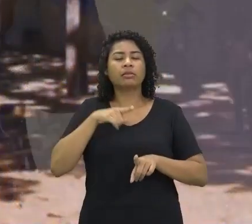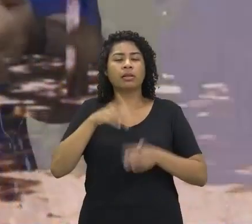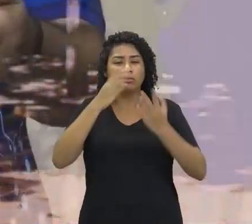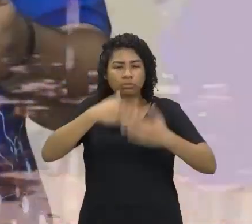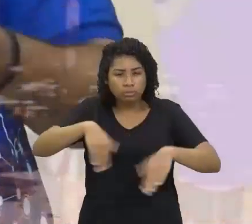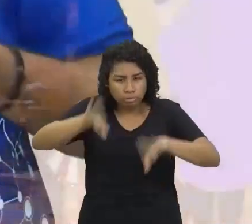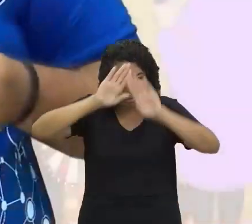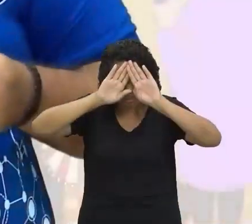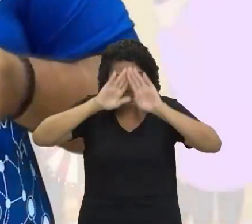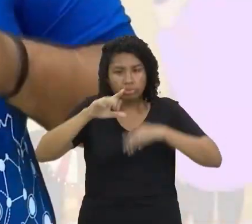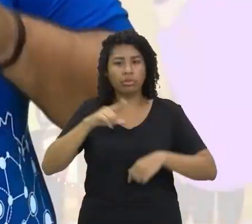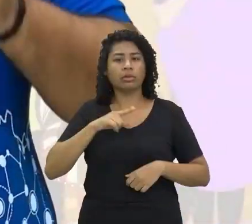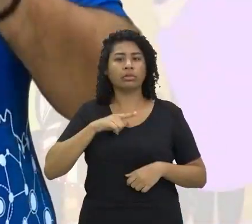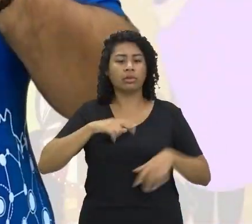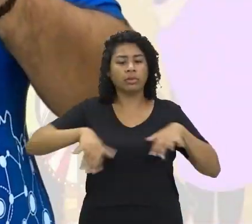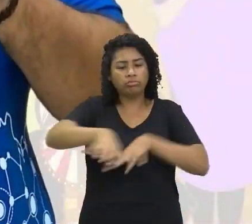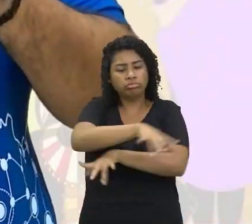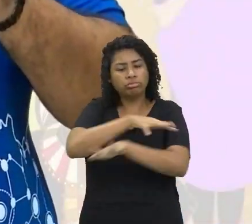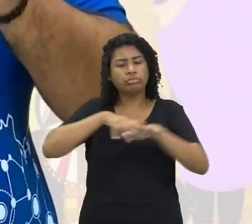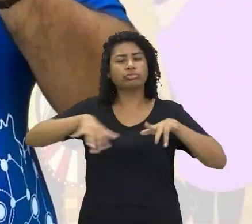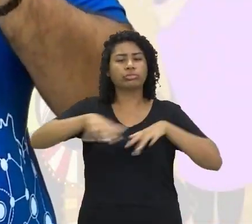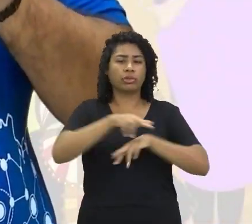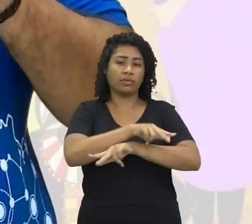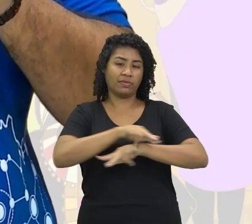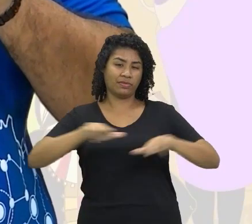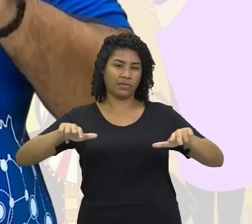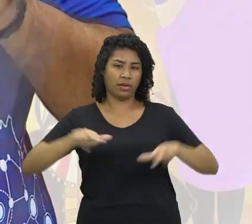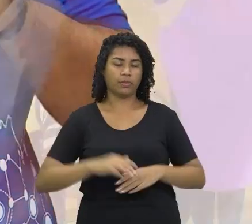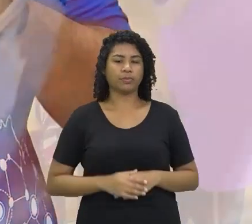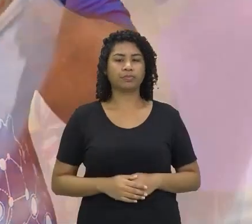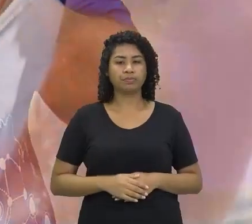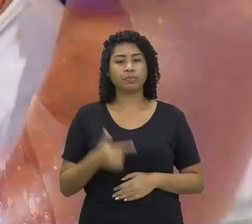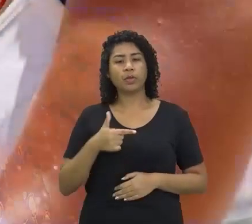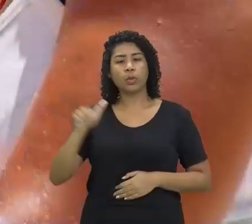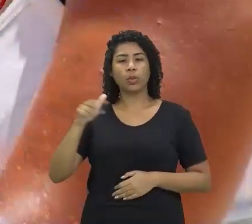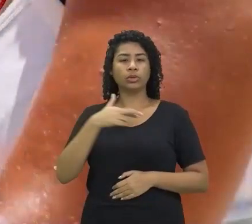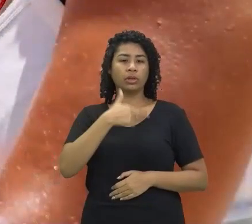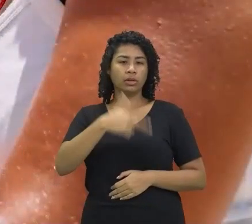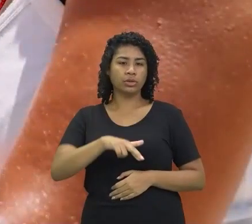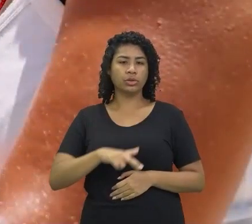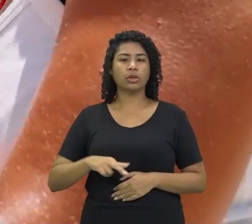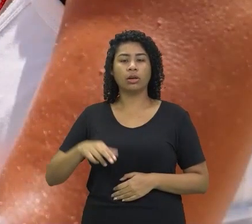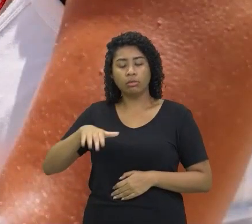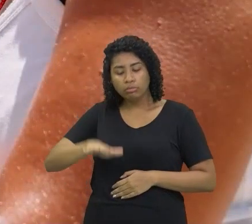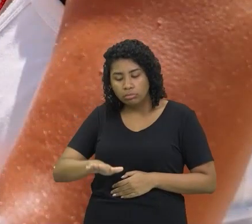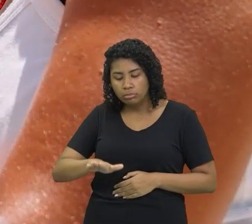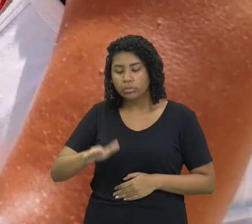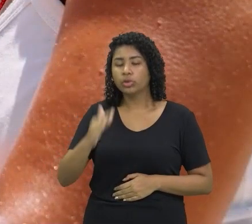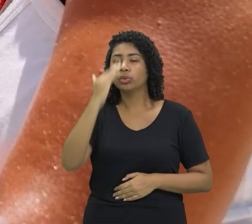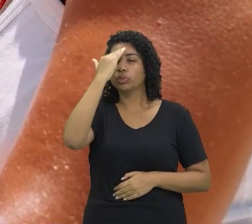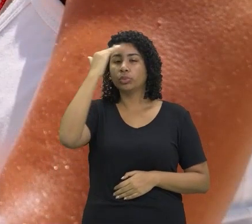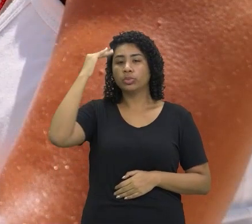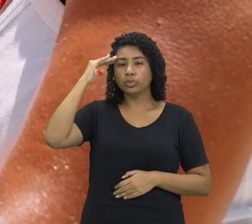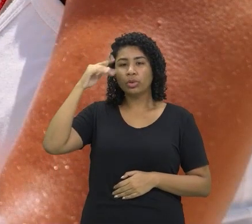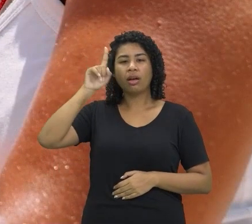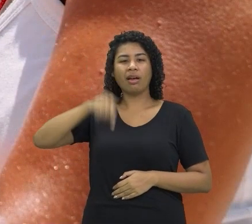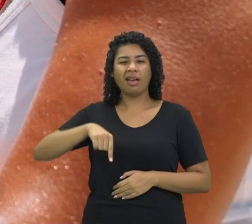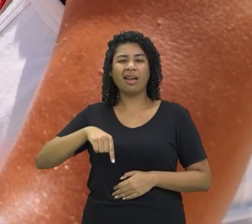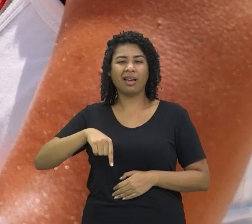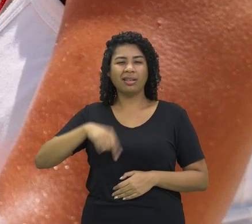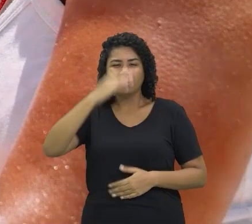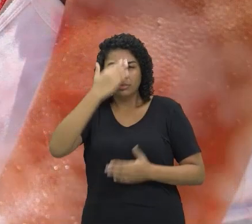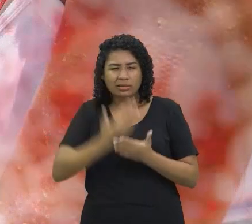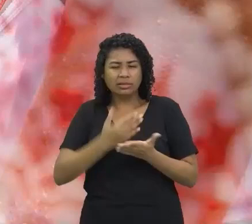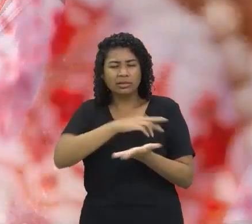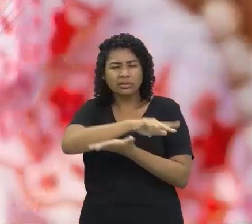seus terreiros. Já a Umbanda, olha só a Umbanda é a mistura dessas crenças e